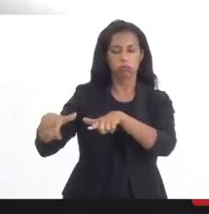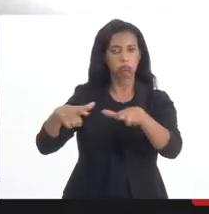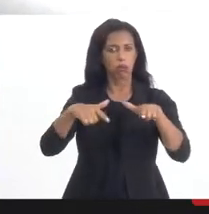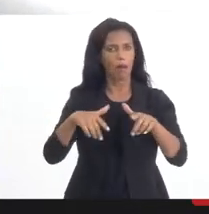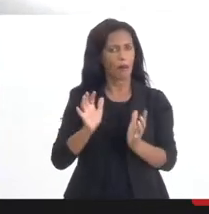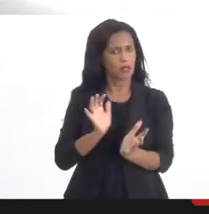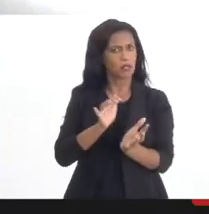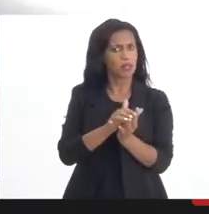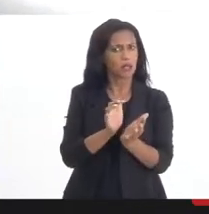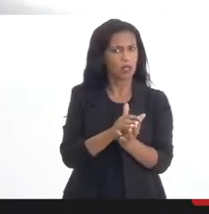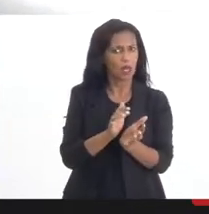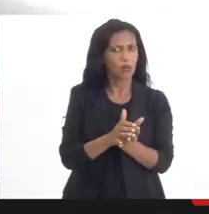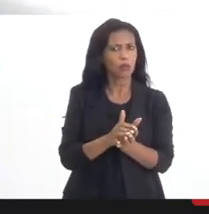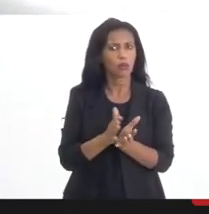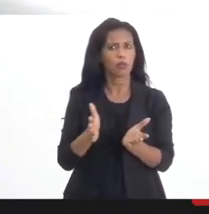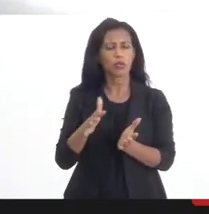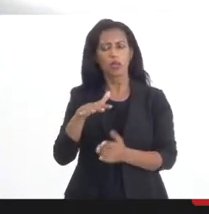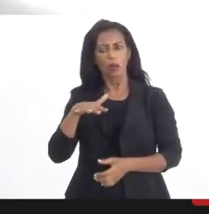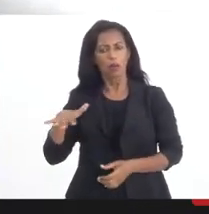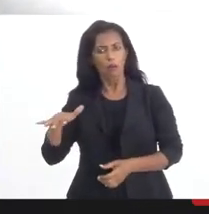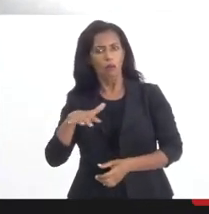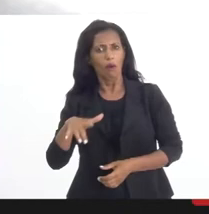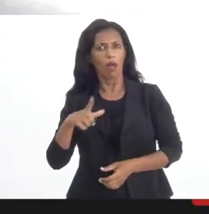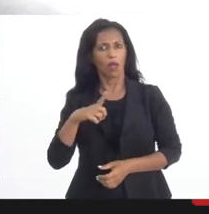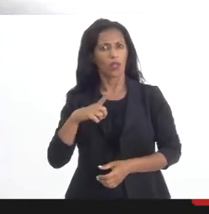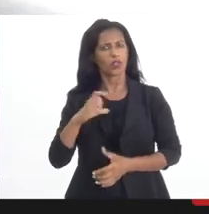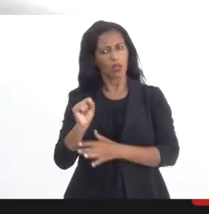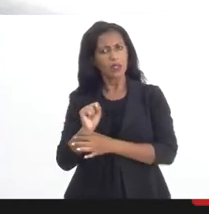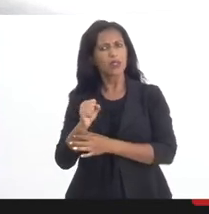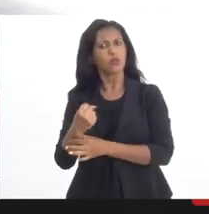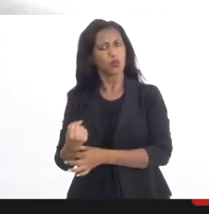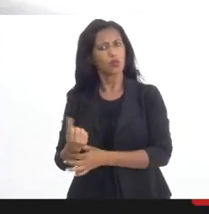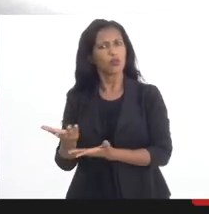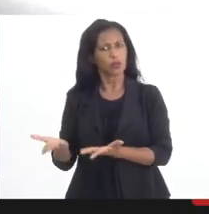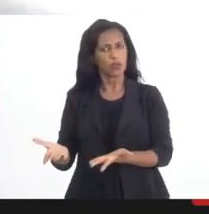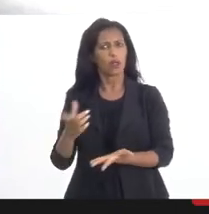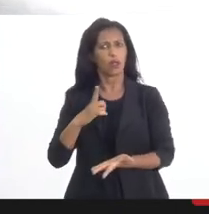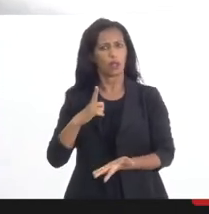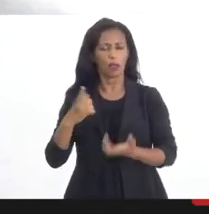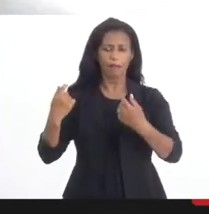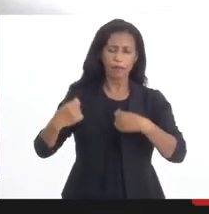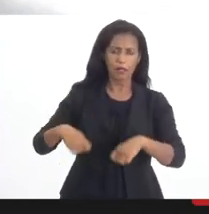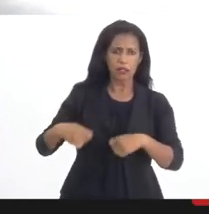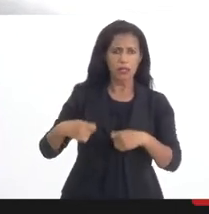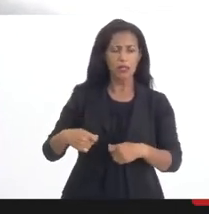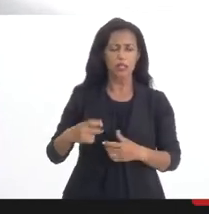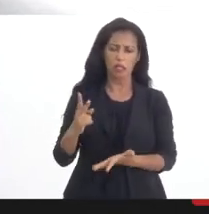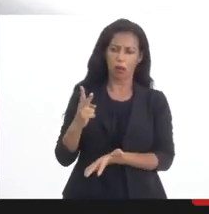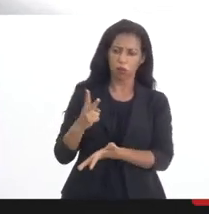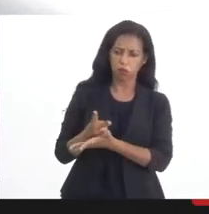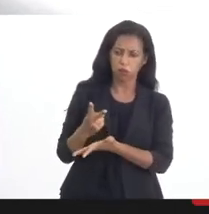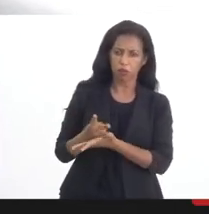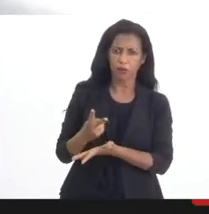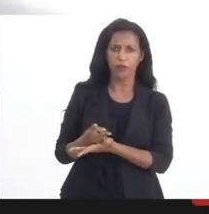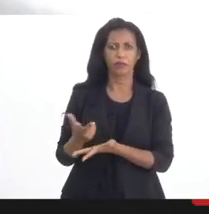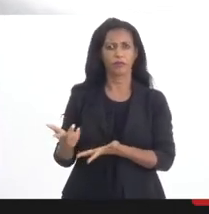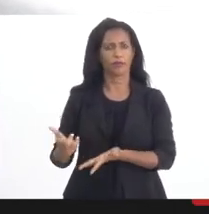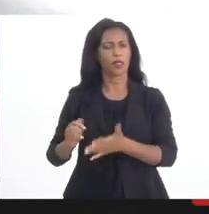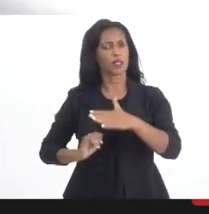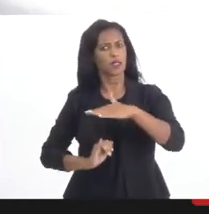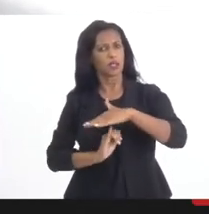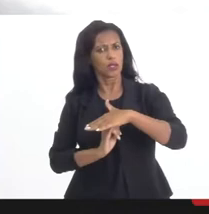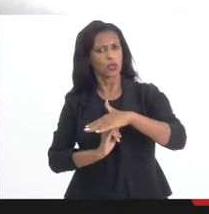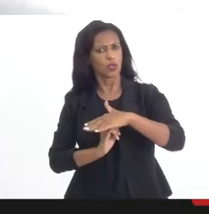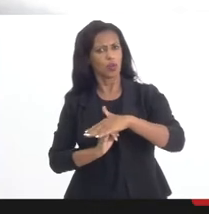Santa Cruz é uma região que tem muita área segura, uma área que precisa manter essas